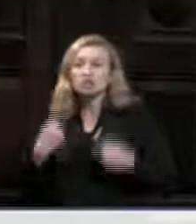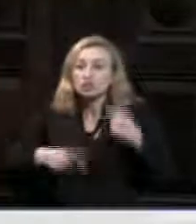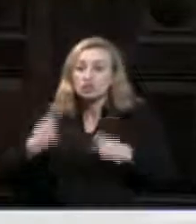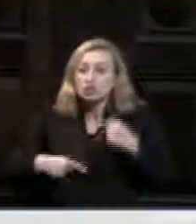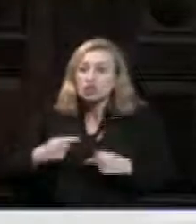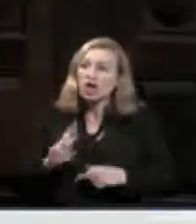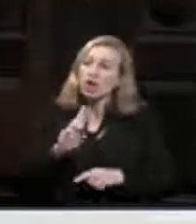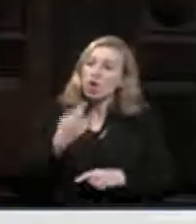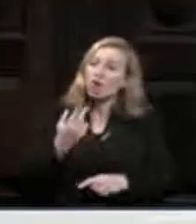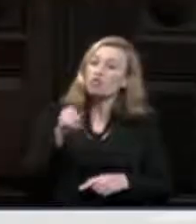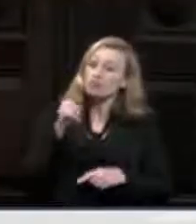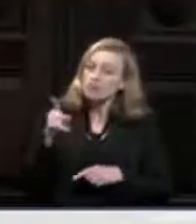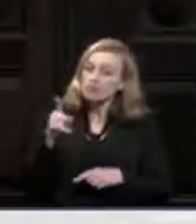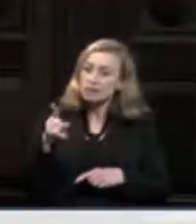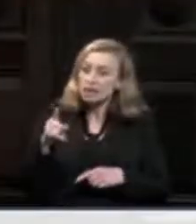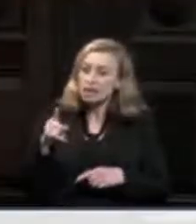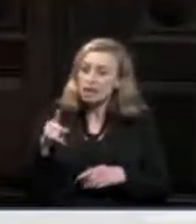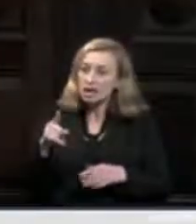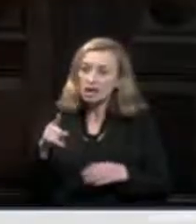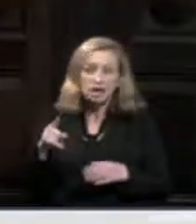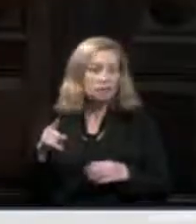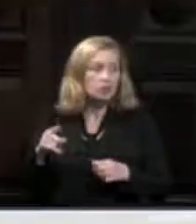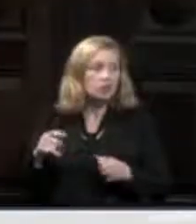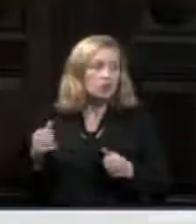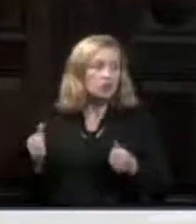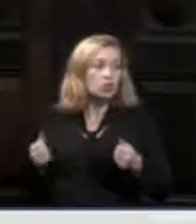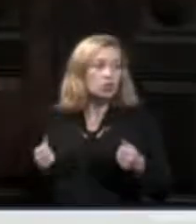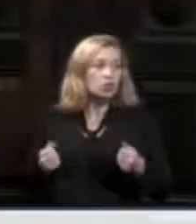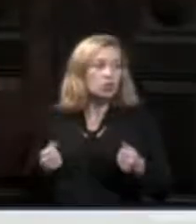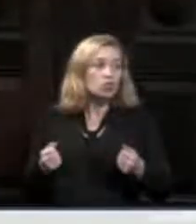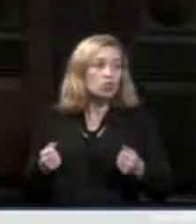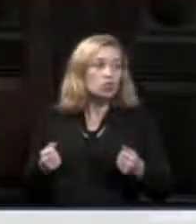você passa um trator em cima de 500 famílias,